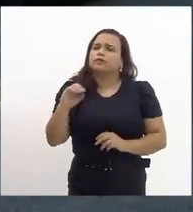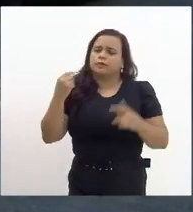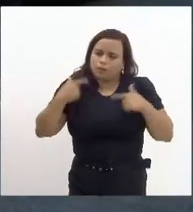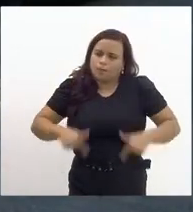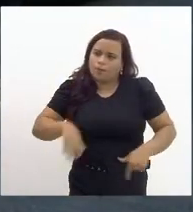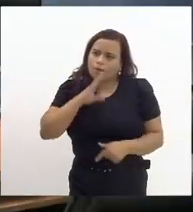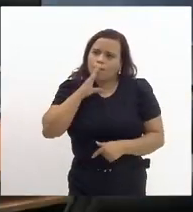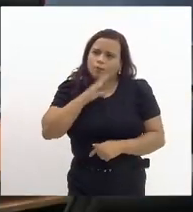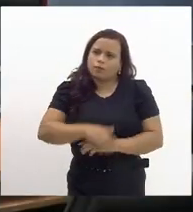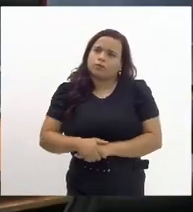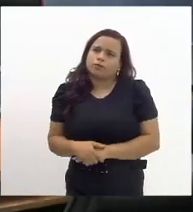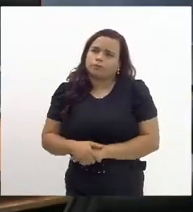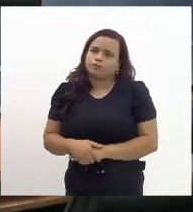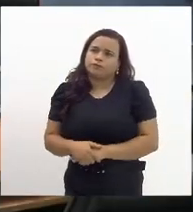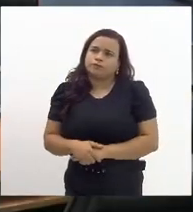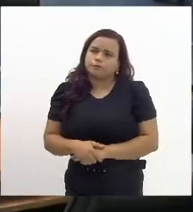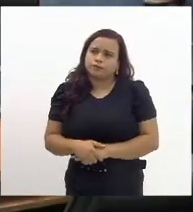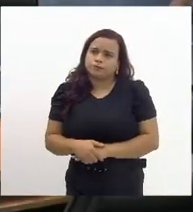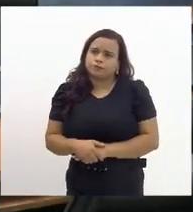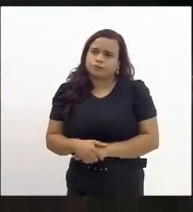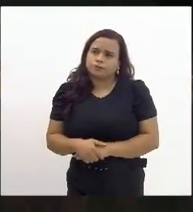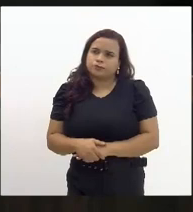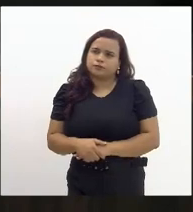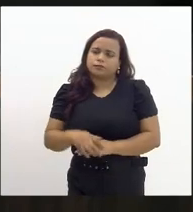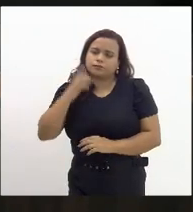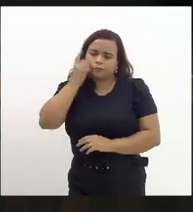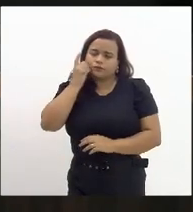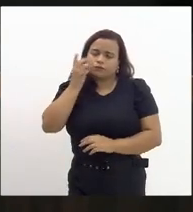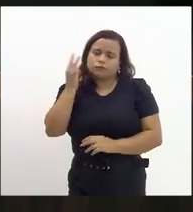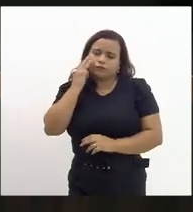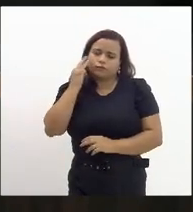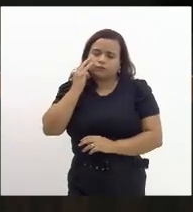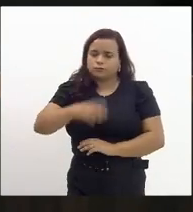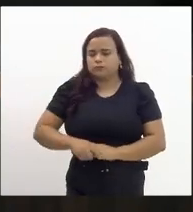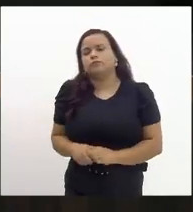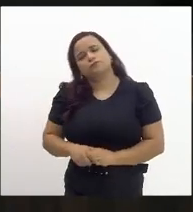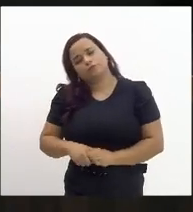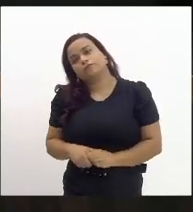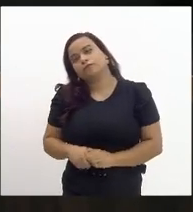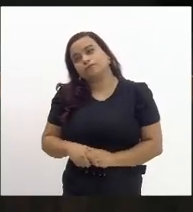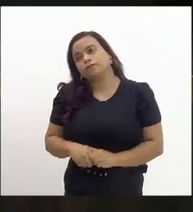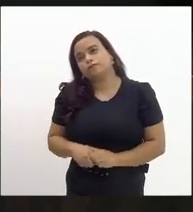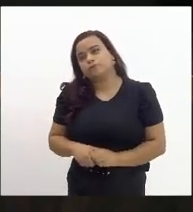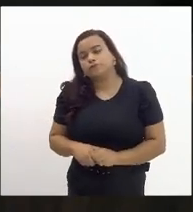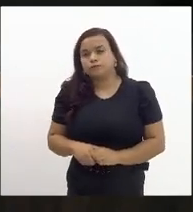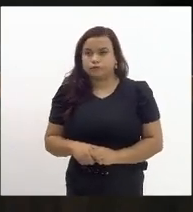favor. Abstenção do deputado Valdec.